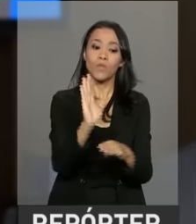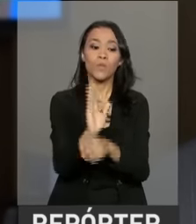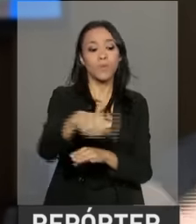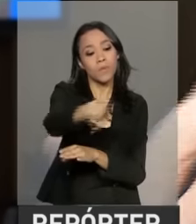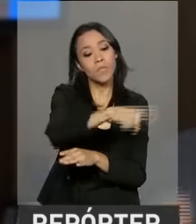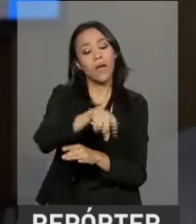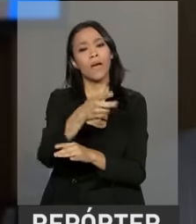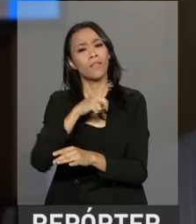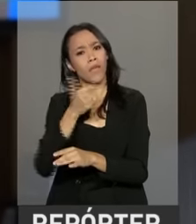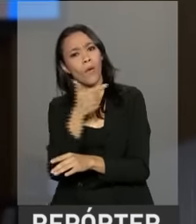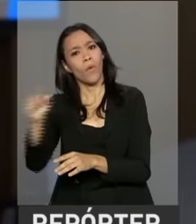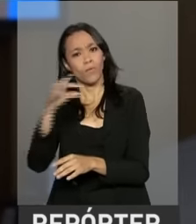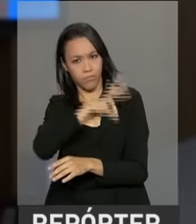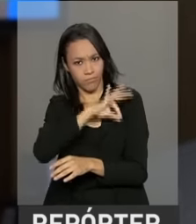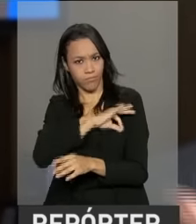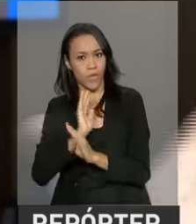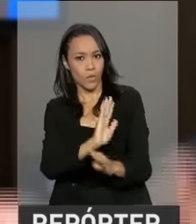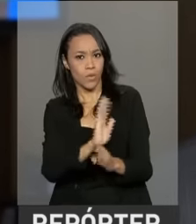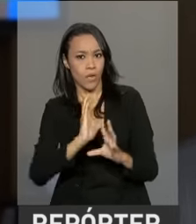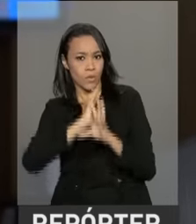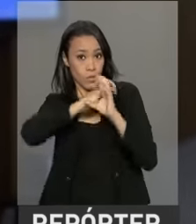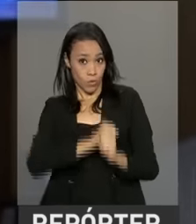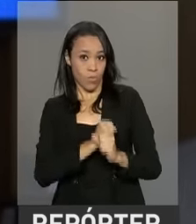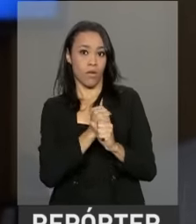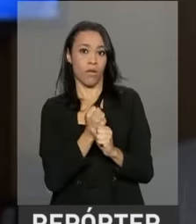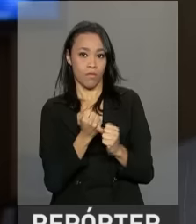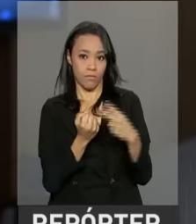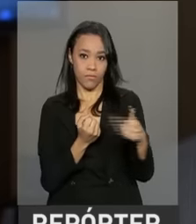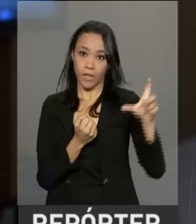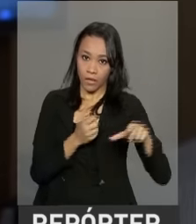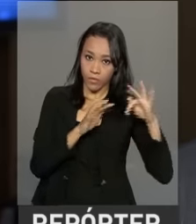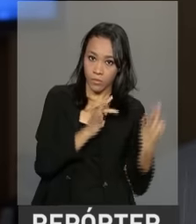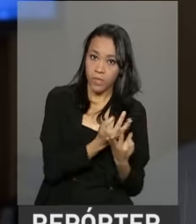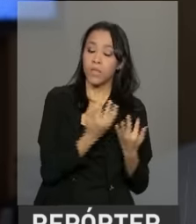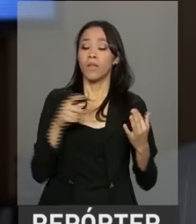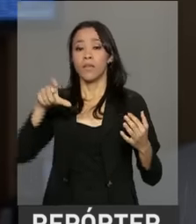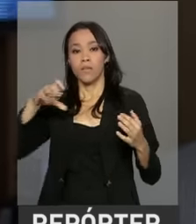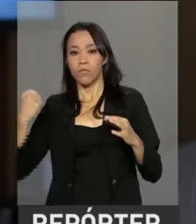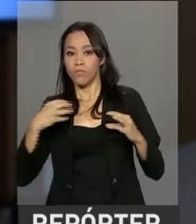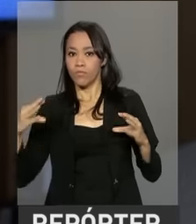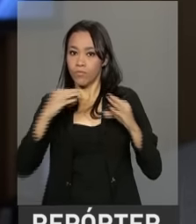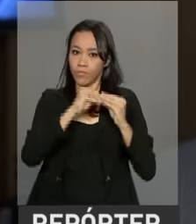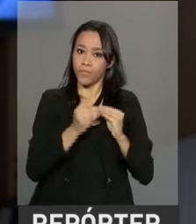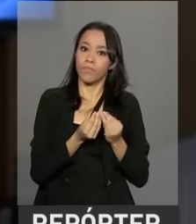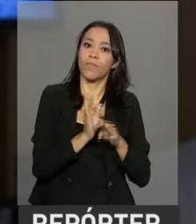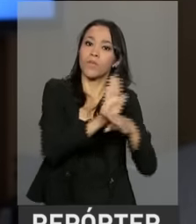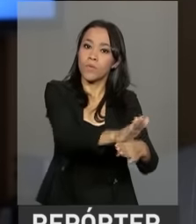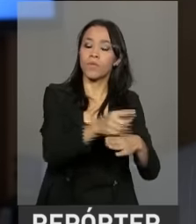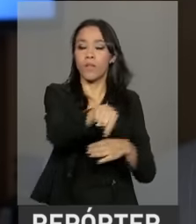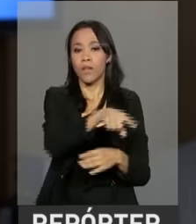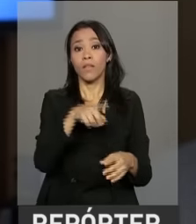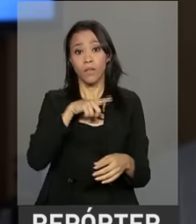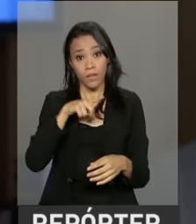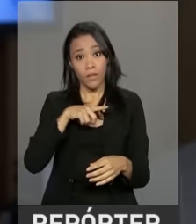também ter outra renda né se ter autonomia né em relação a a ao repasse de recursos públicos E e ter